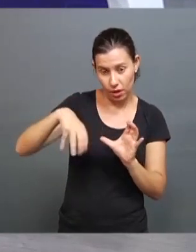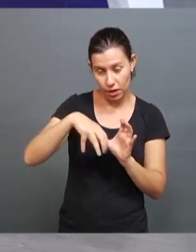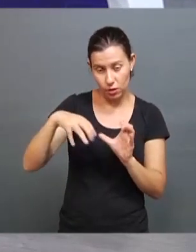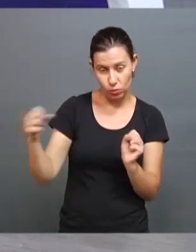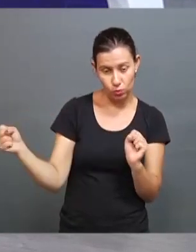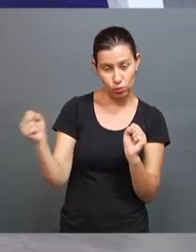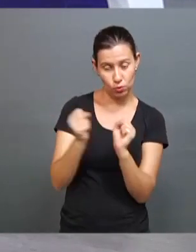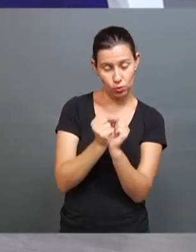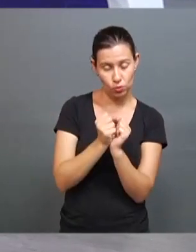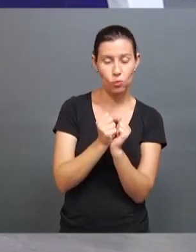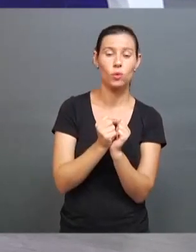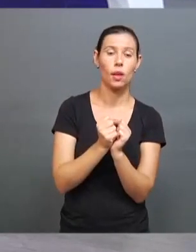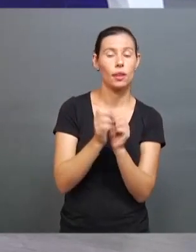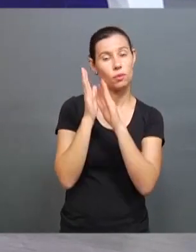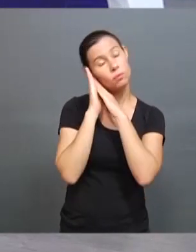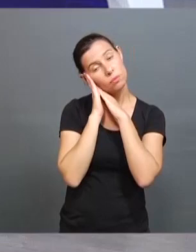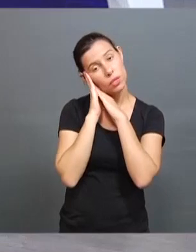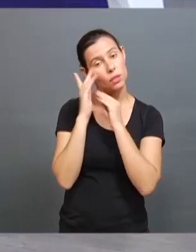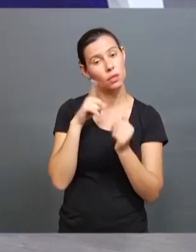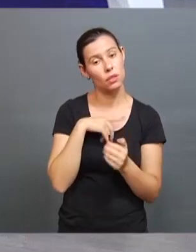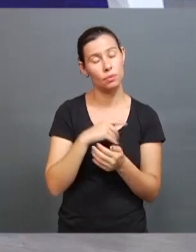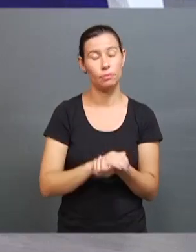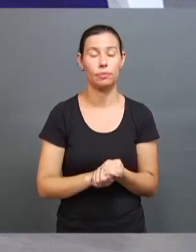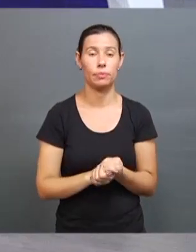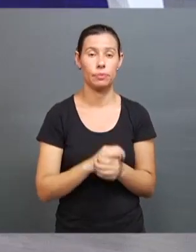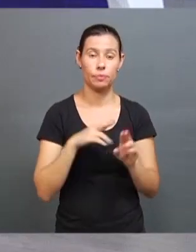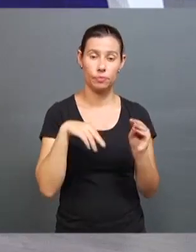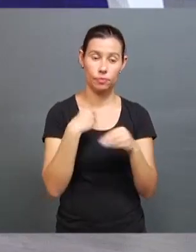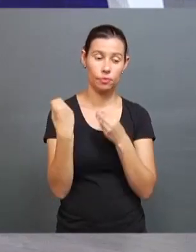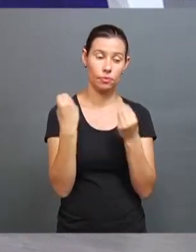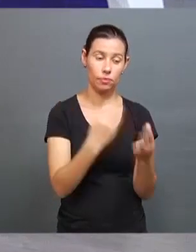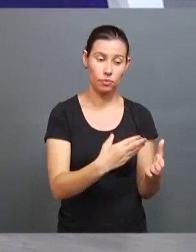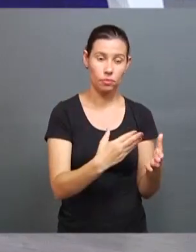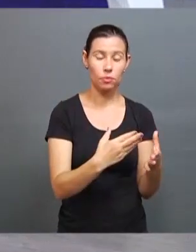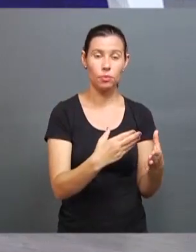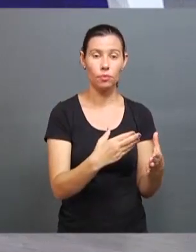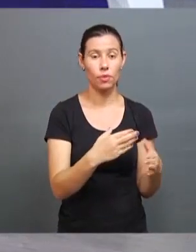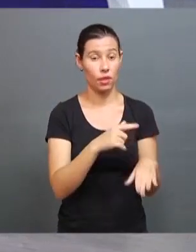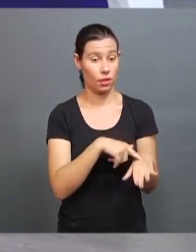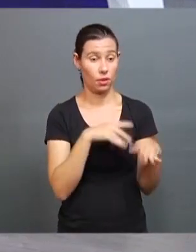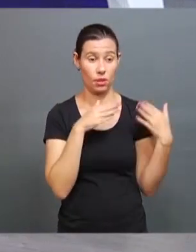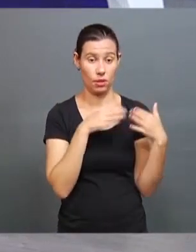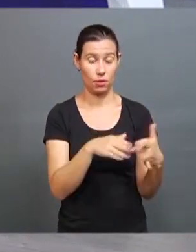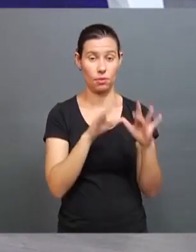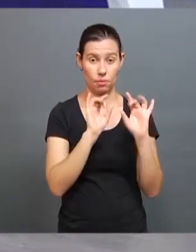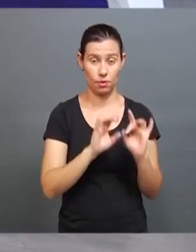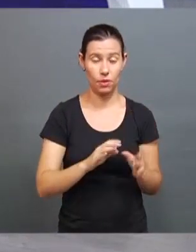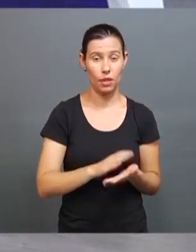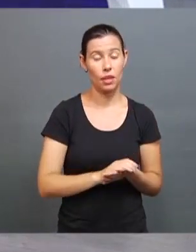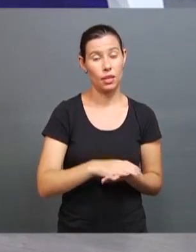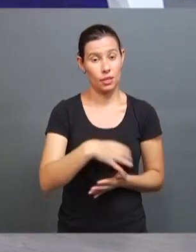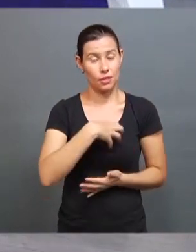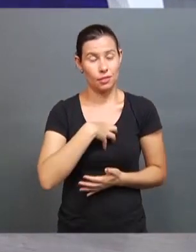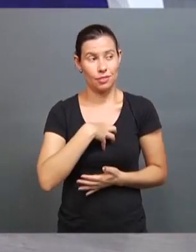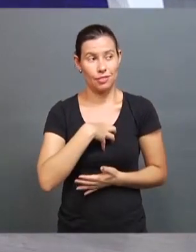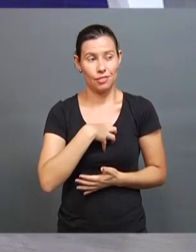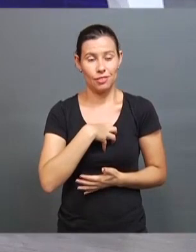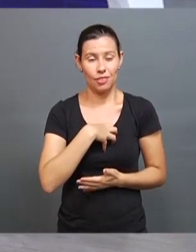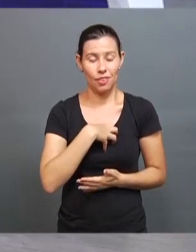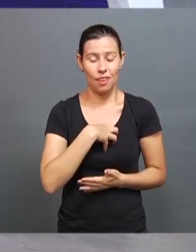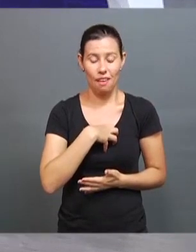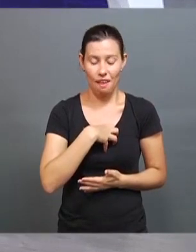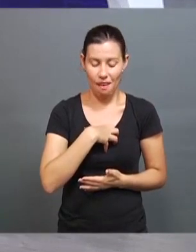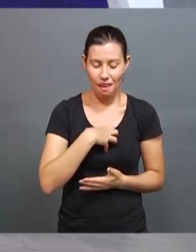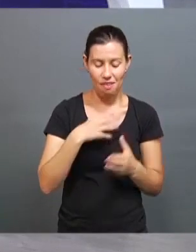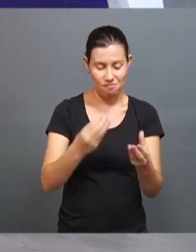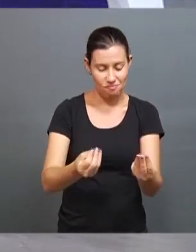muito bonitinho. Então, realmente, os presentes foram dados em momentos mais específicos. Ela sentiu o carinho por aqueles brinquedos. Sim, ela